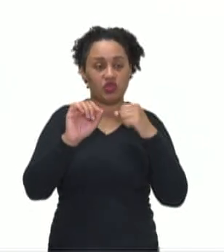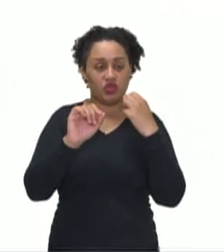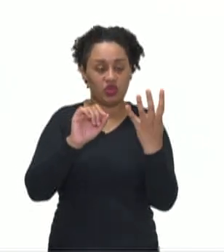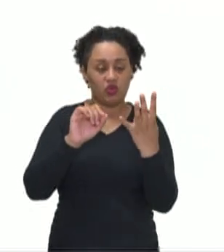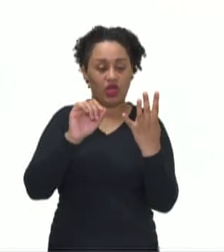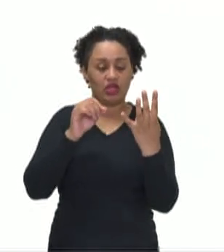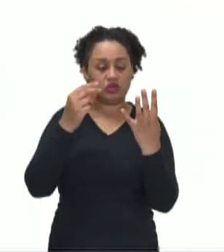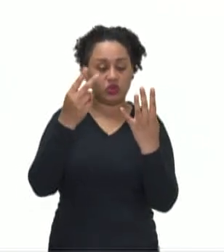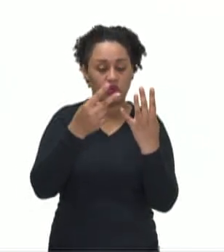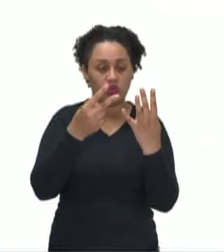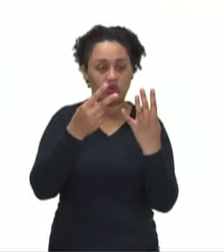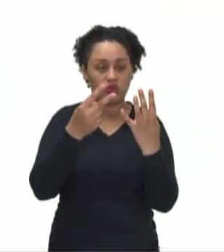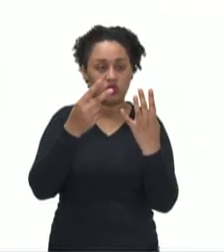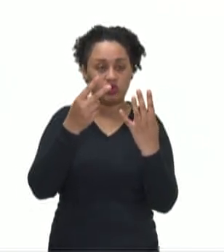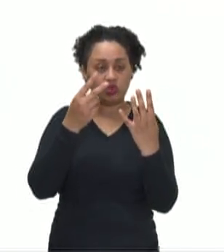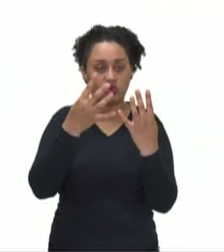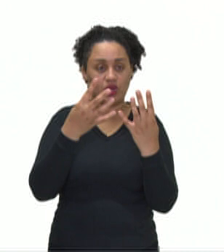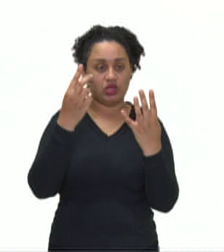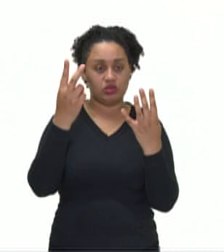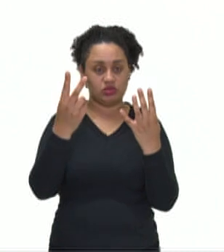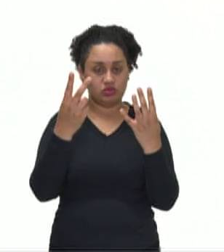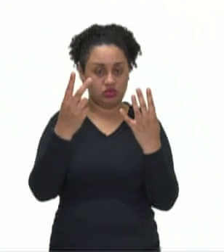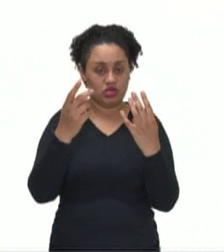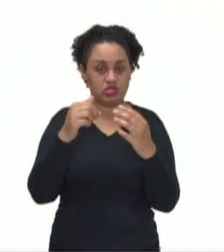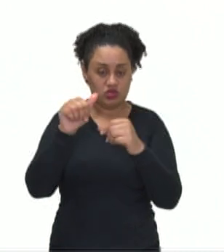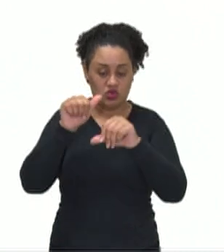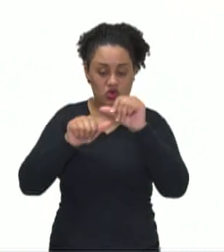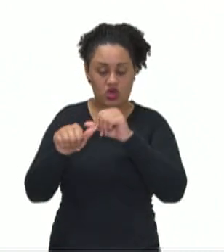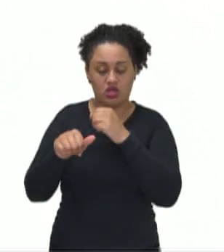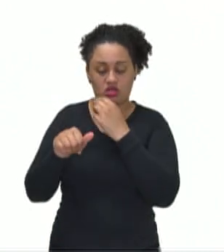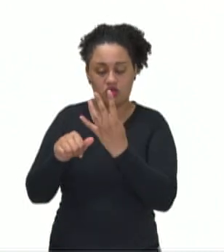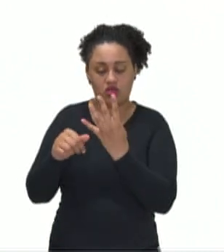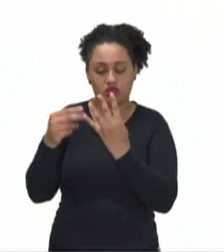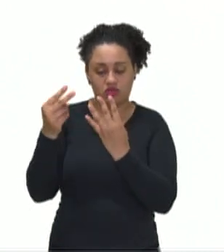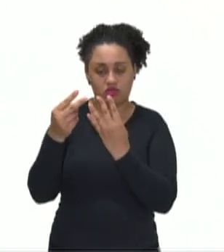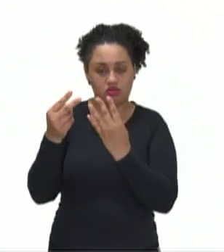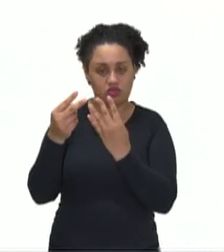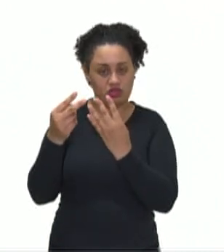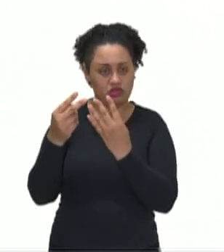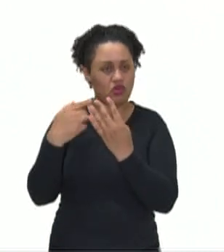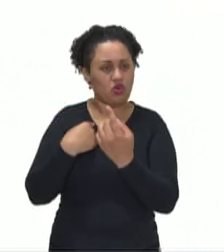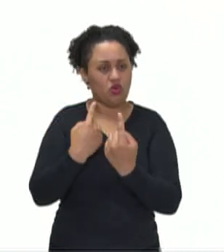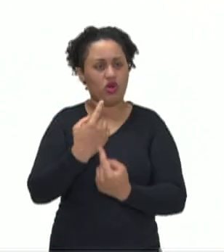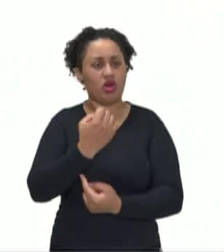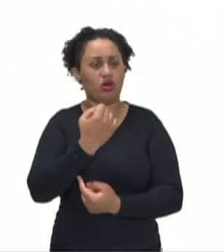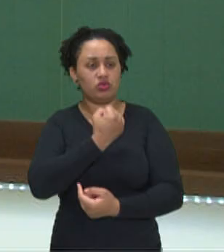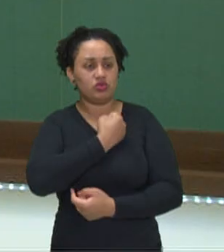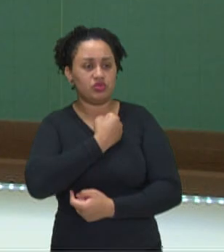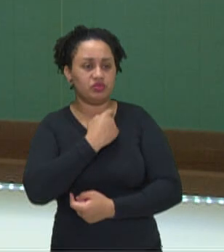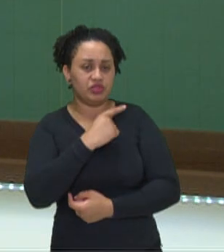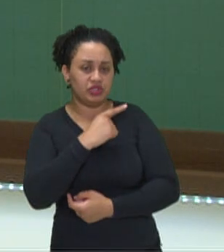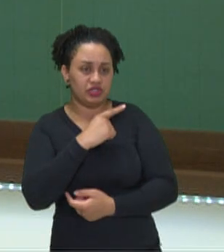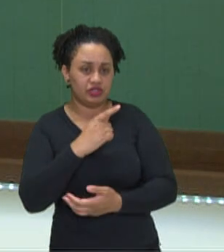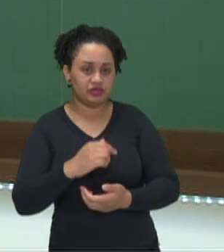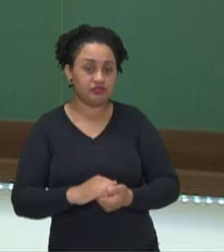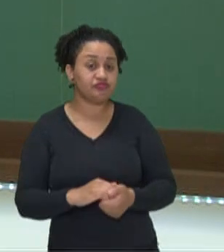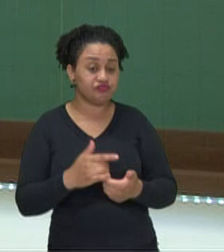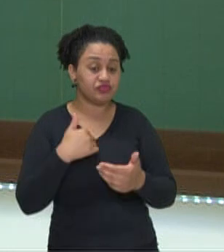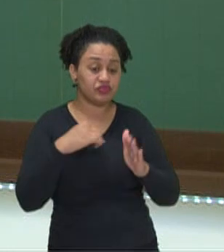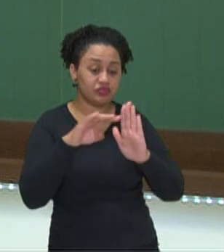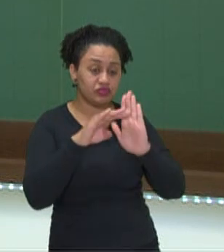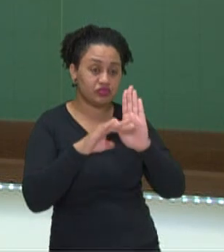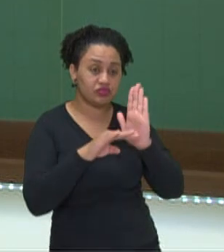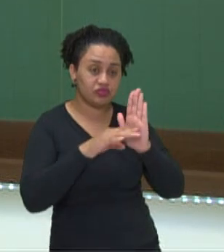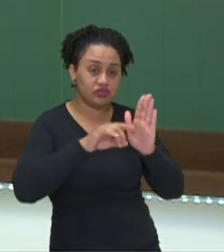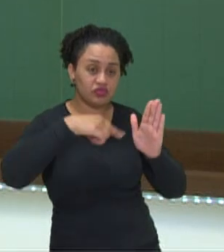elevado a 2 por 4 ao quadrado, obtemos qual número? Então, com base nessas propriedades que